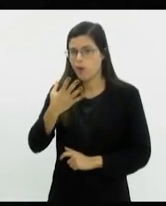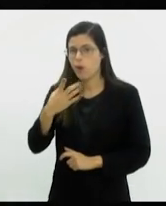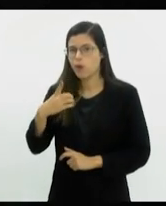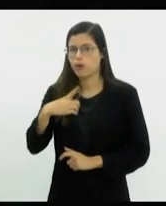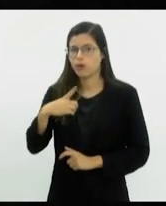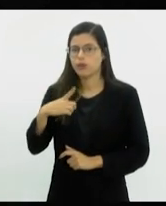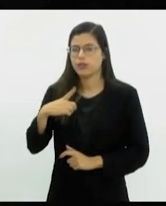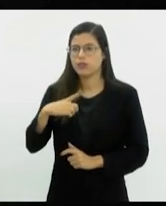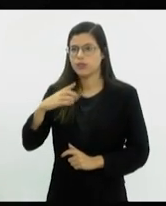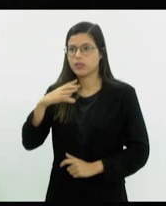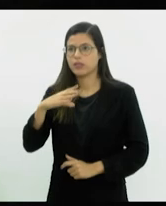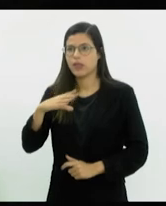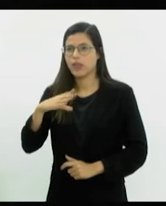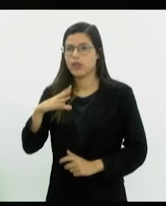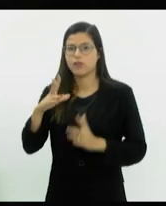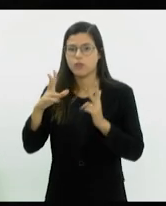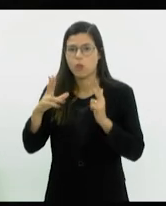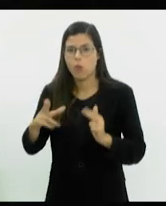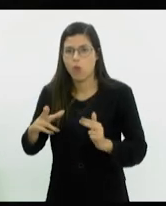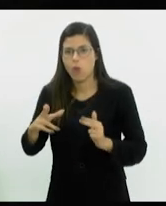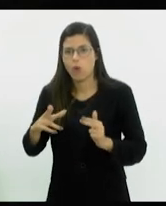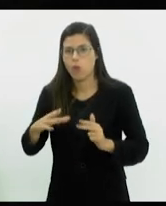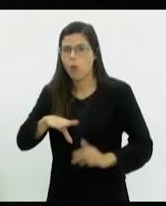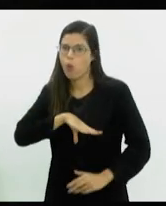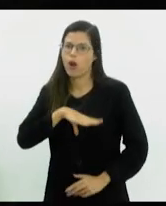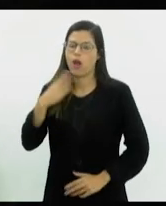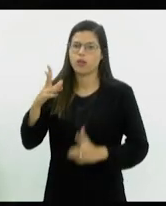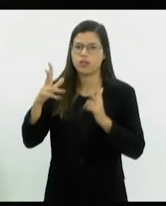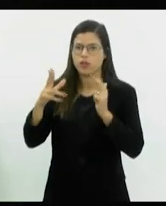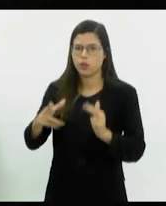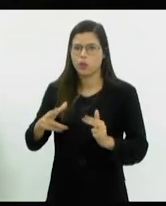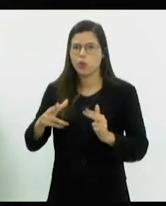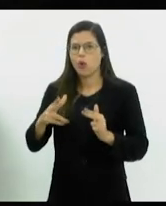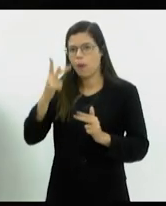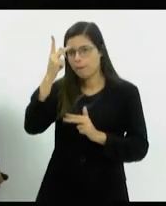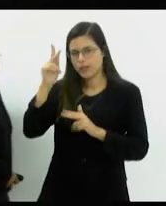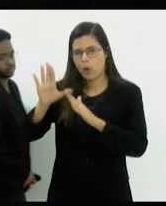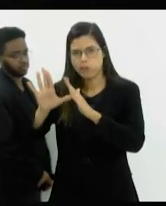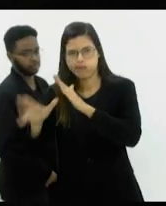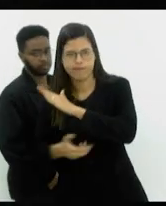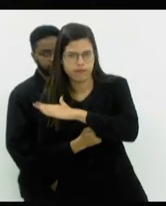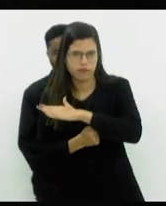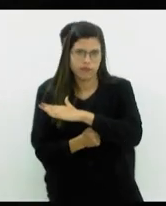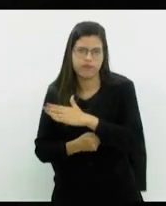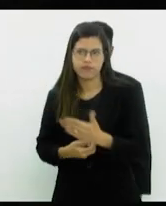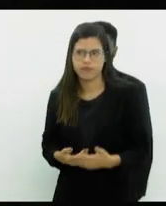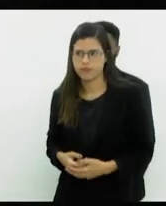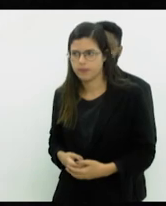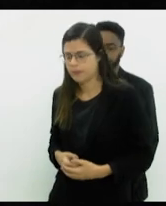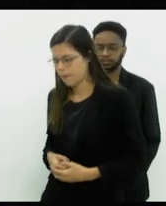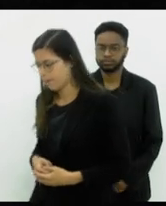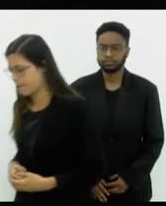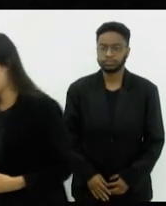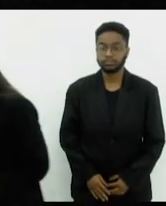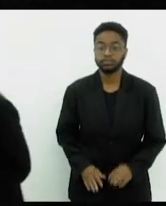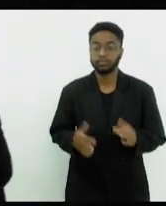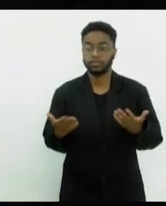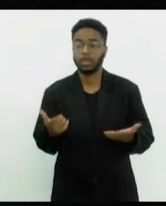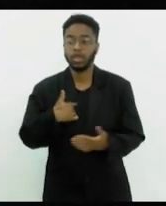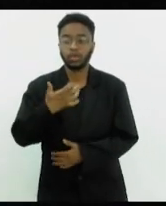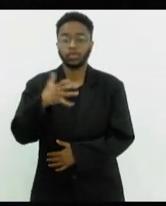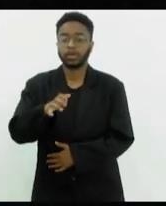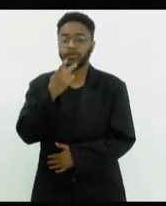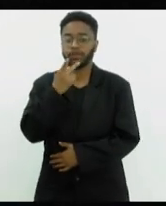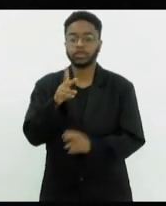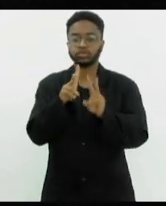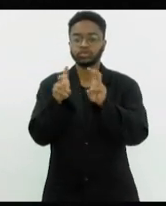audácia dos corruptos. E aqui, nem de longe quero falar da corrupção material, que é